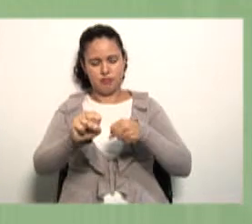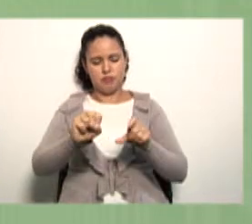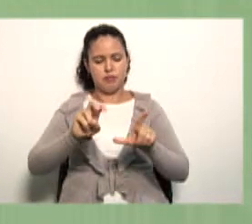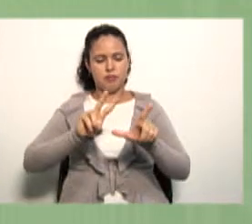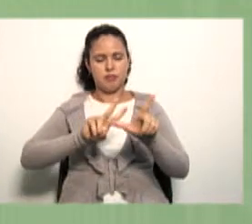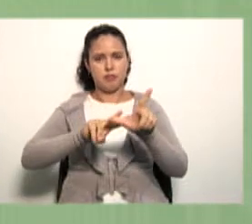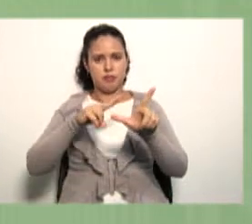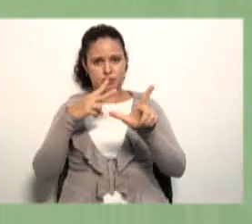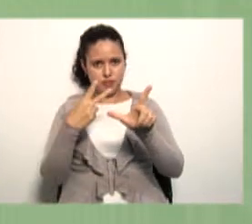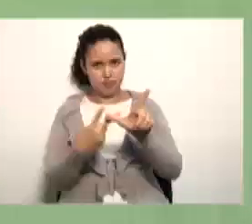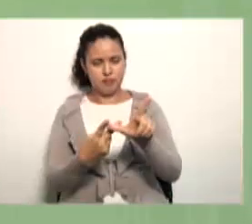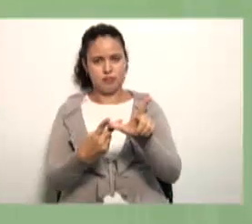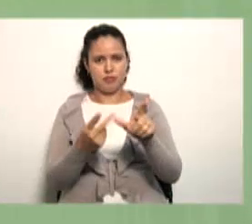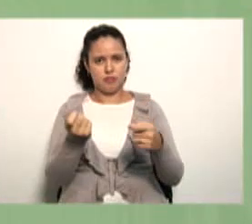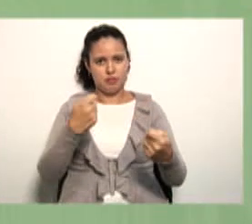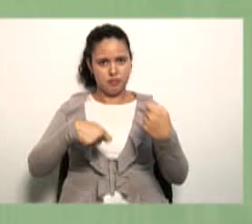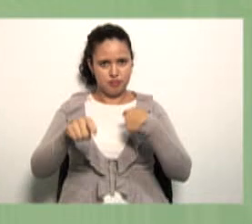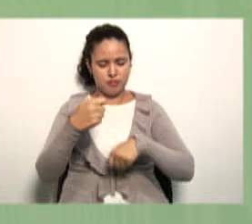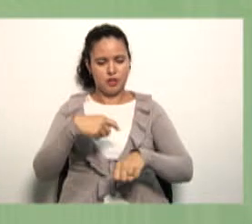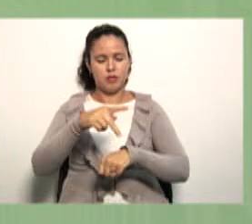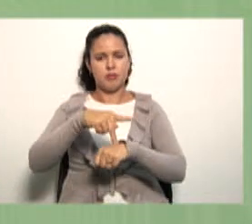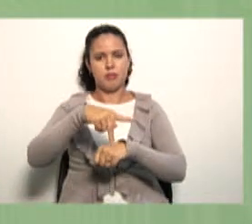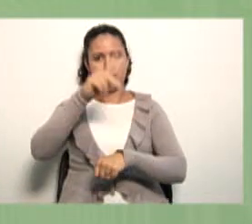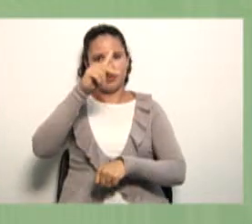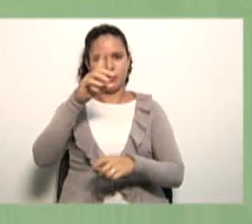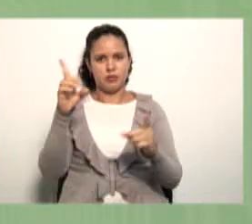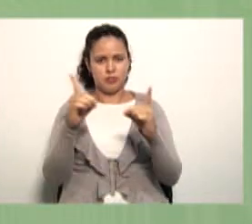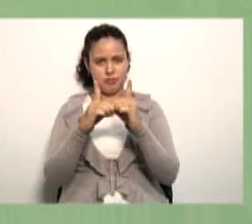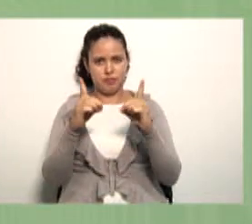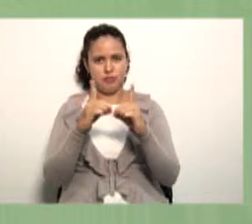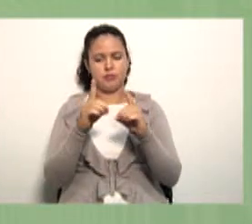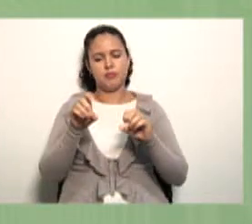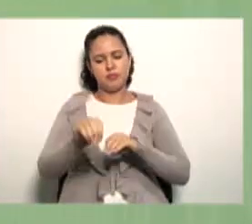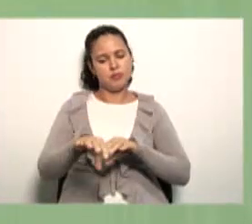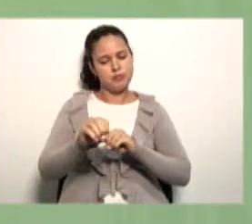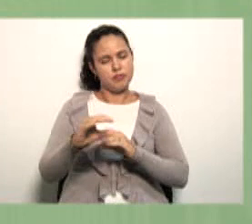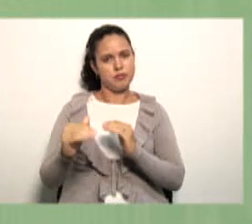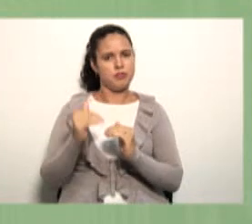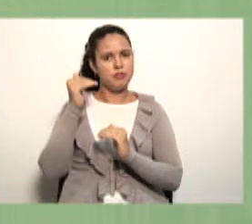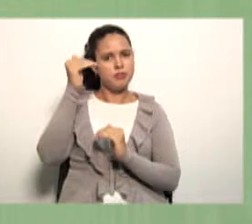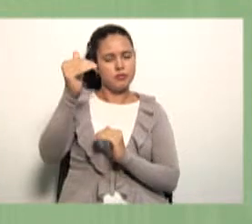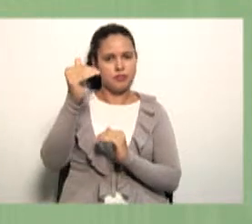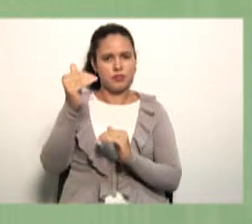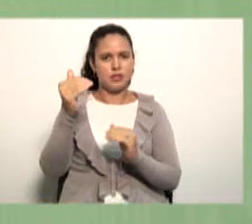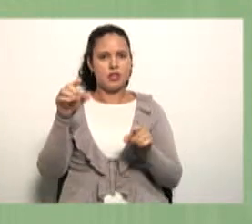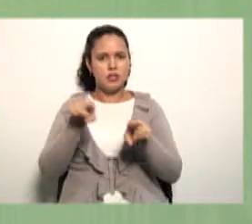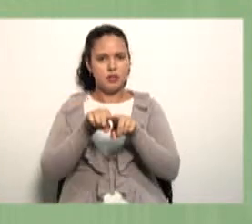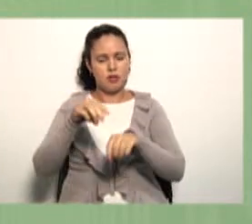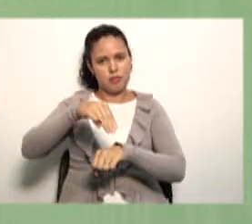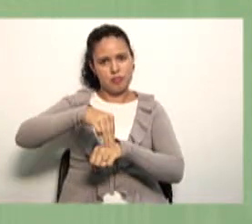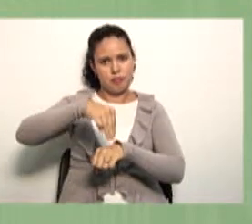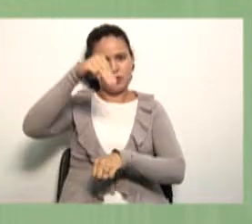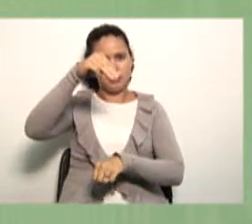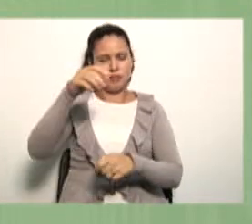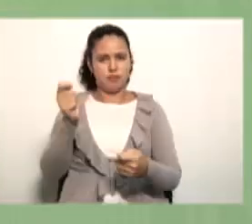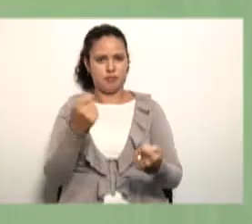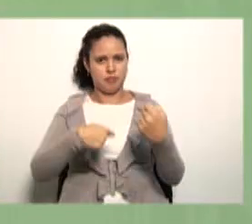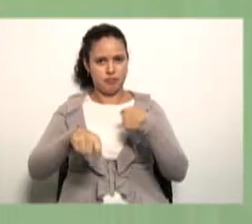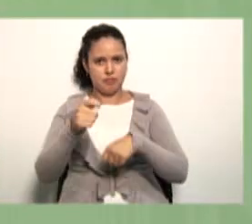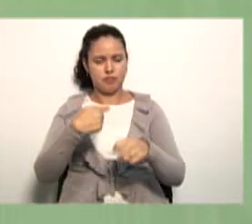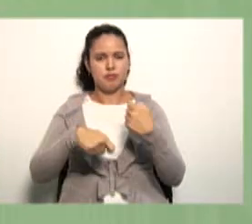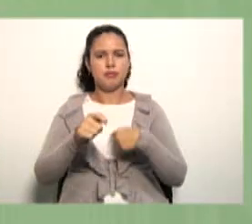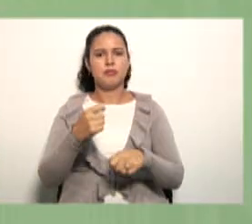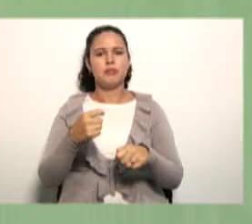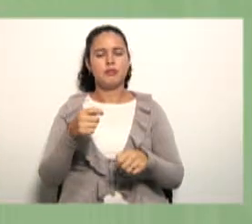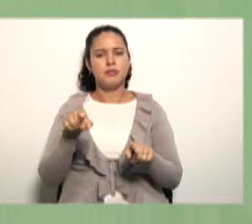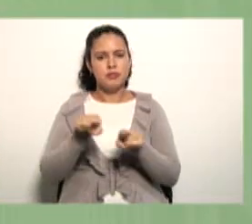do Paraná, tenho uma pós-graduação em Didática do Ensino Superior, sou mestre em Administração e